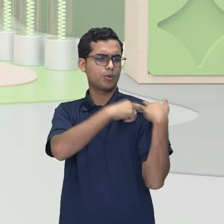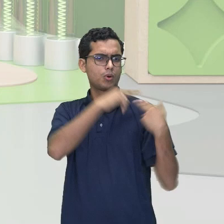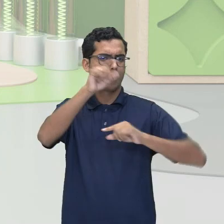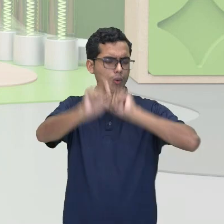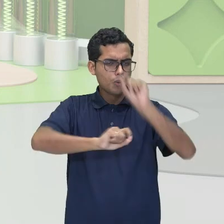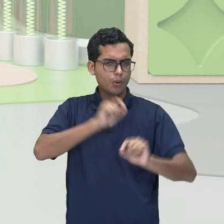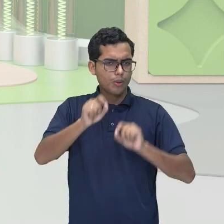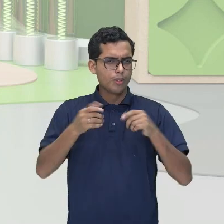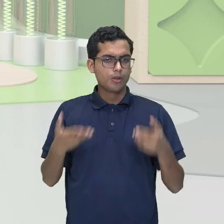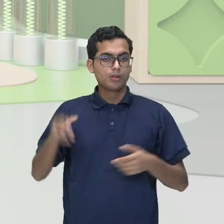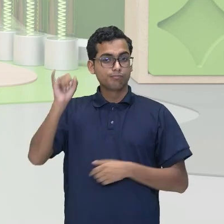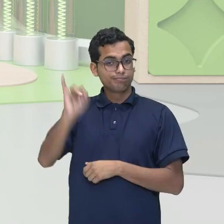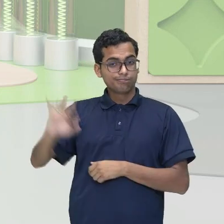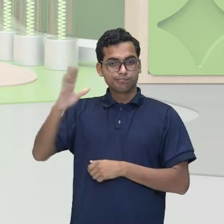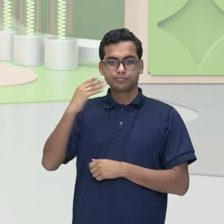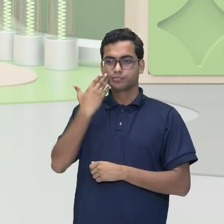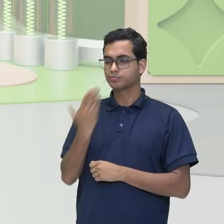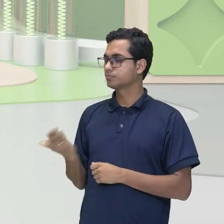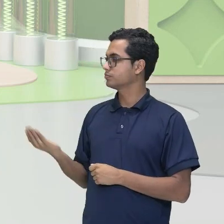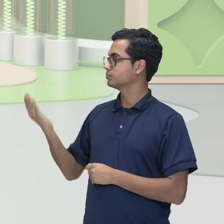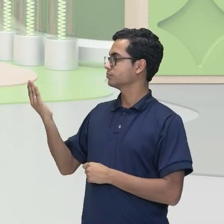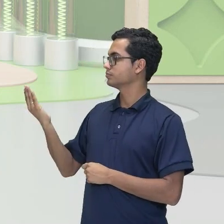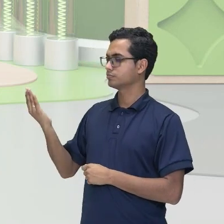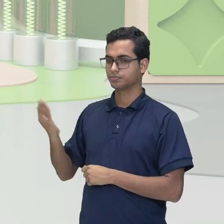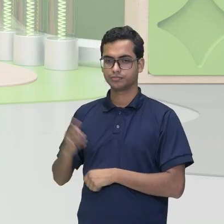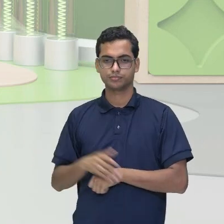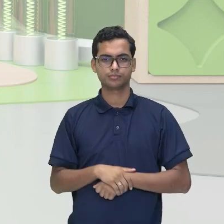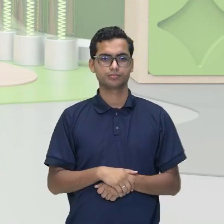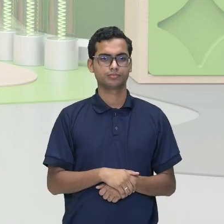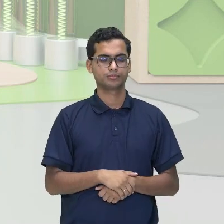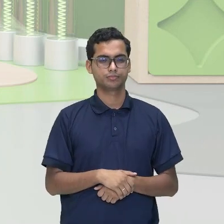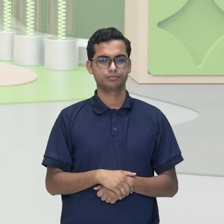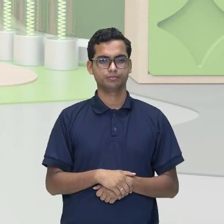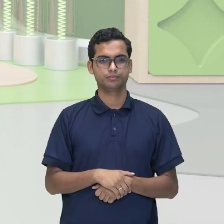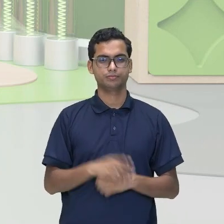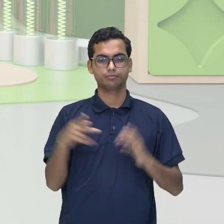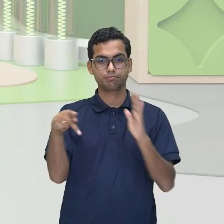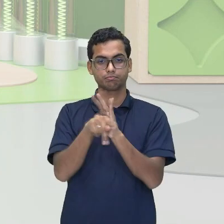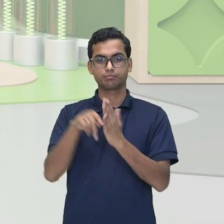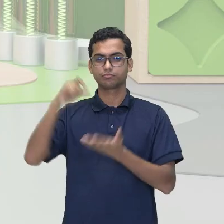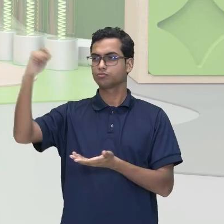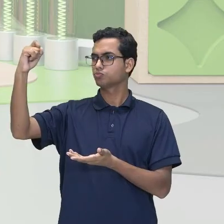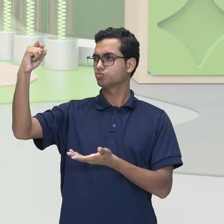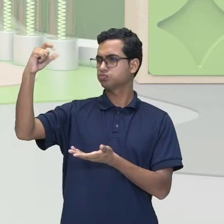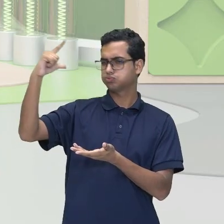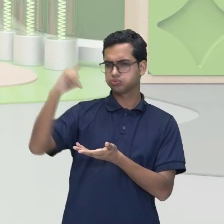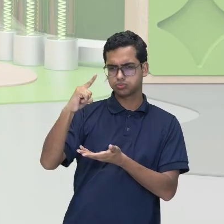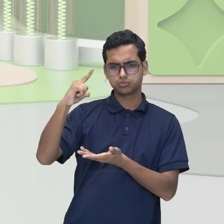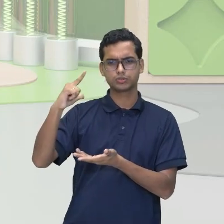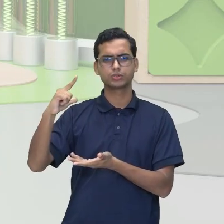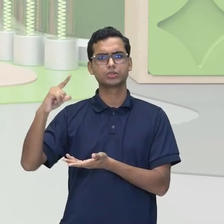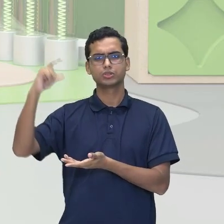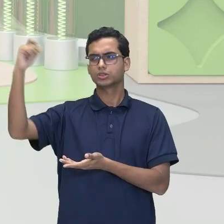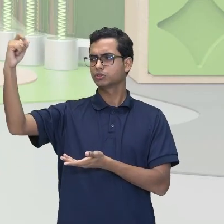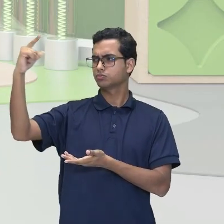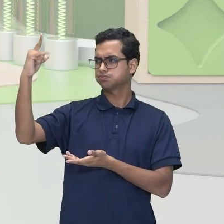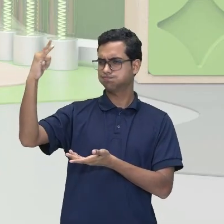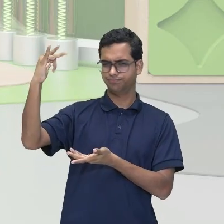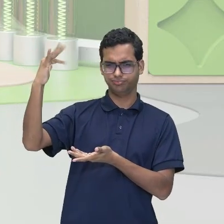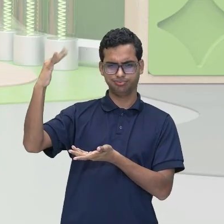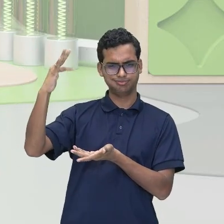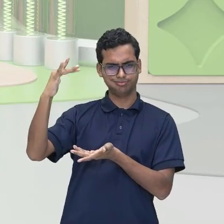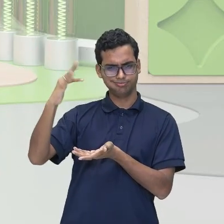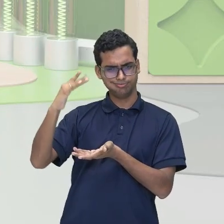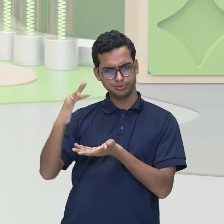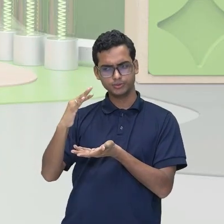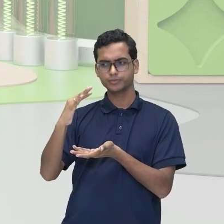Pela nossa imagem aqui, nós estamos vendo o Sol, né? E o Sol emite ali a